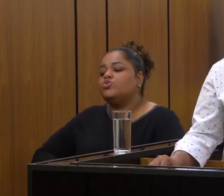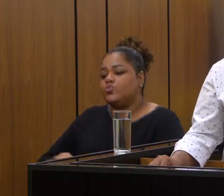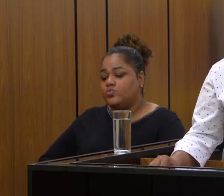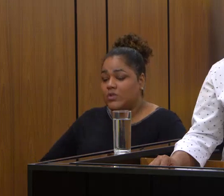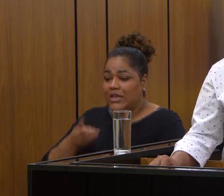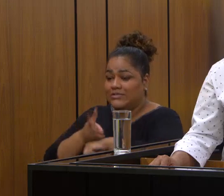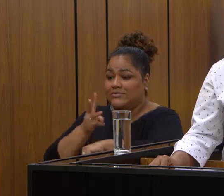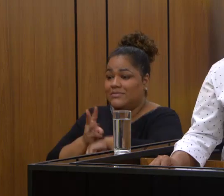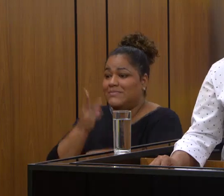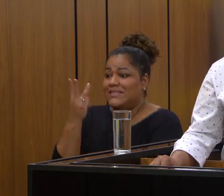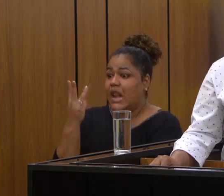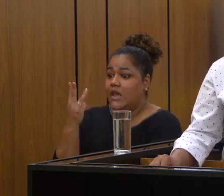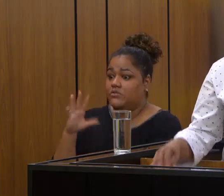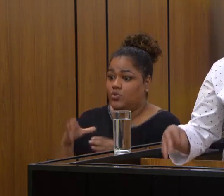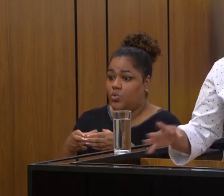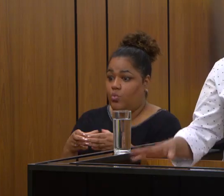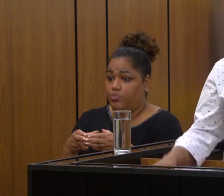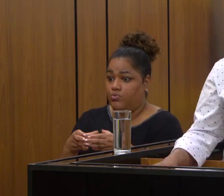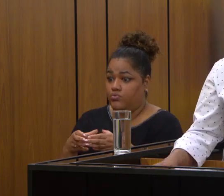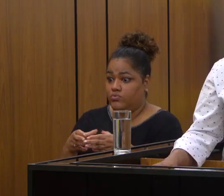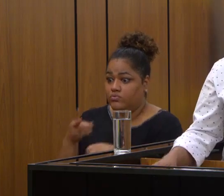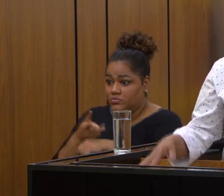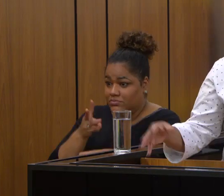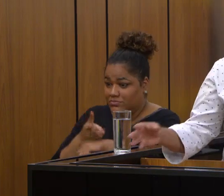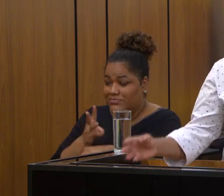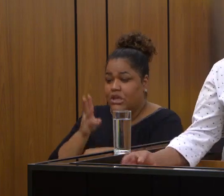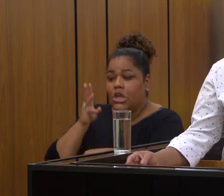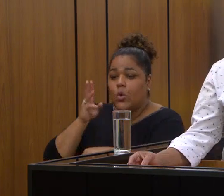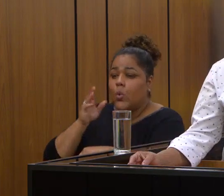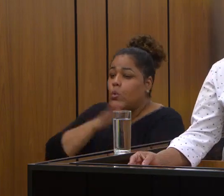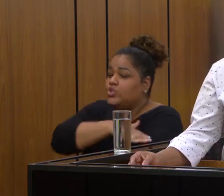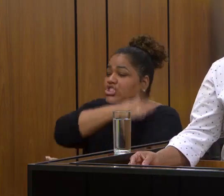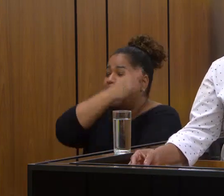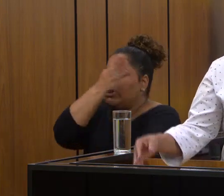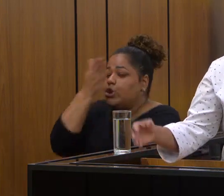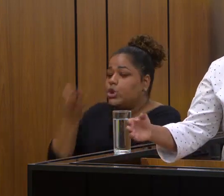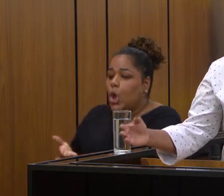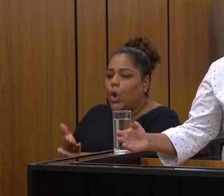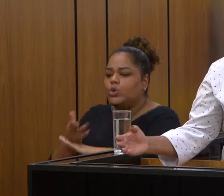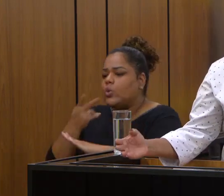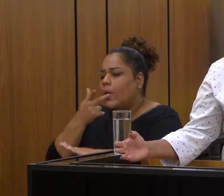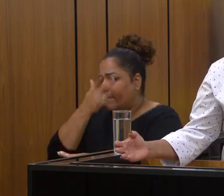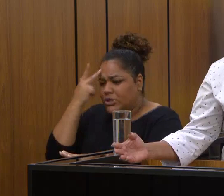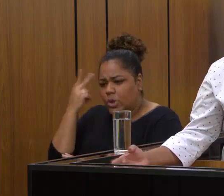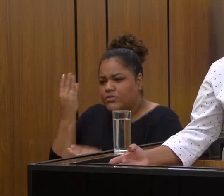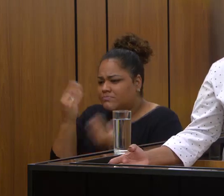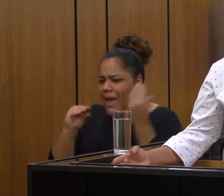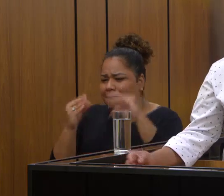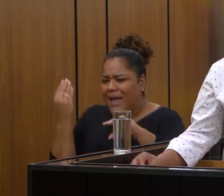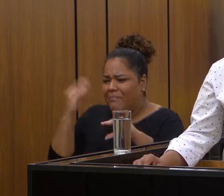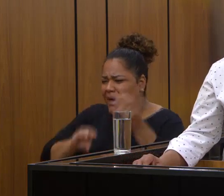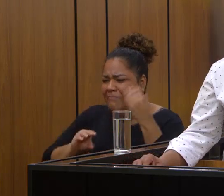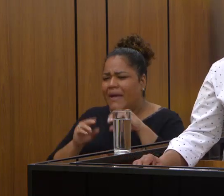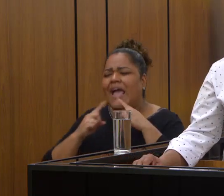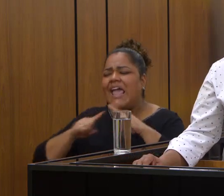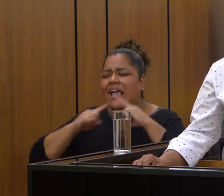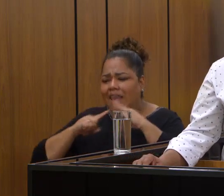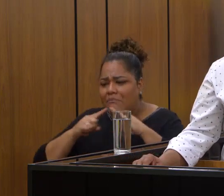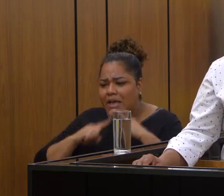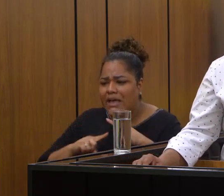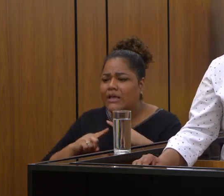três grupos de WhatsApp é o dia inteirinho pessoas reclamando pessoas sem saber o que